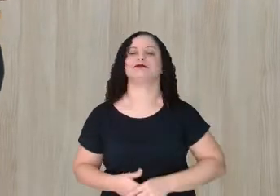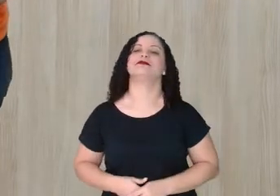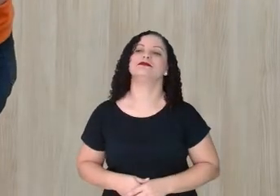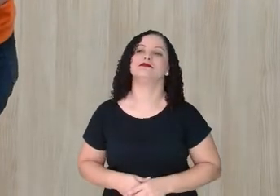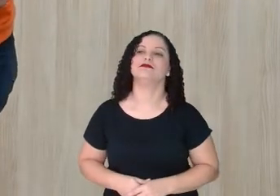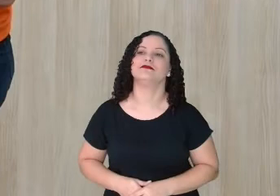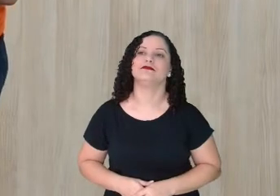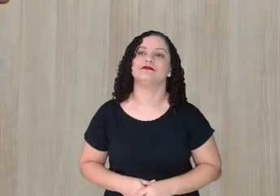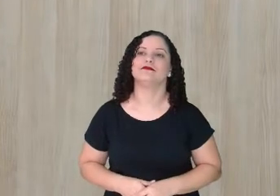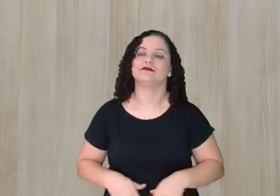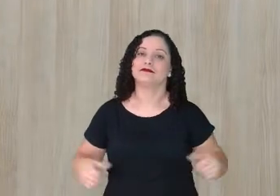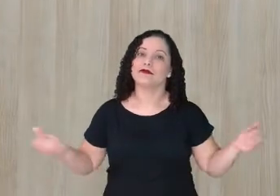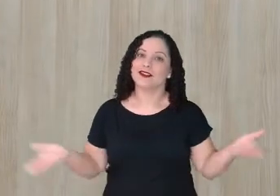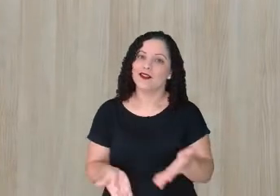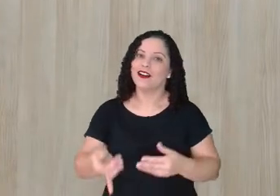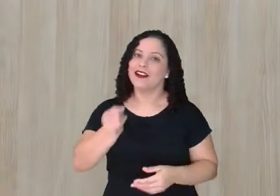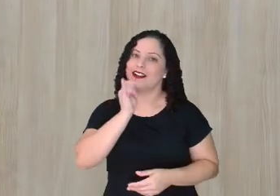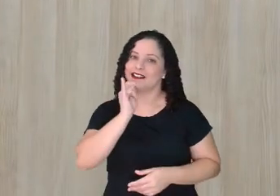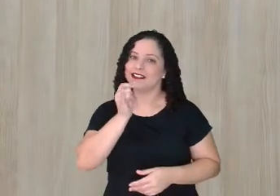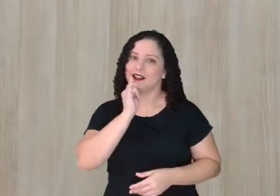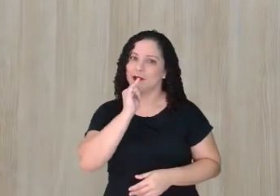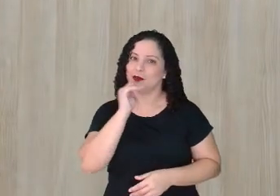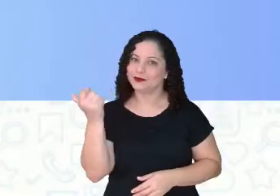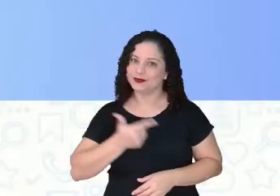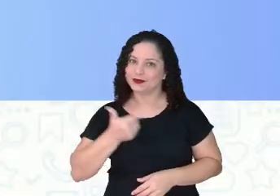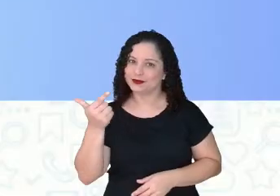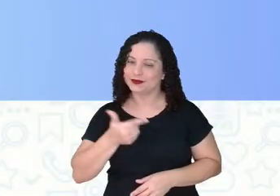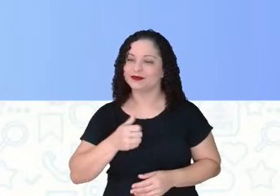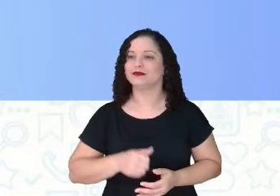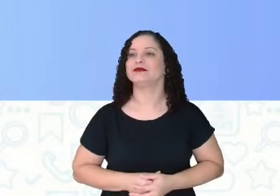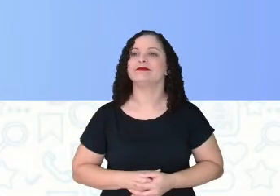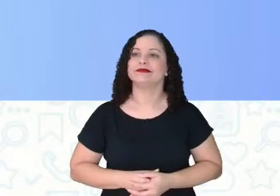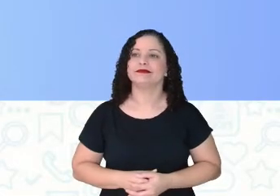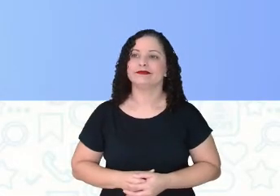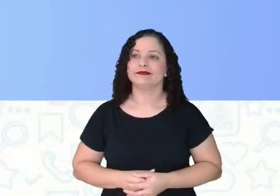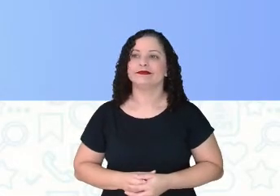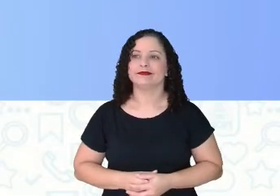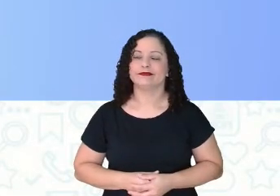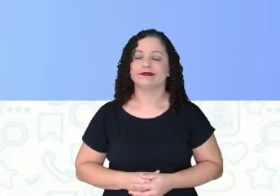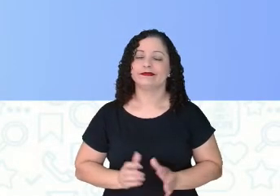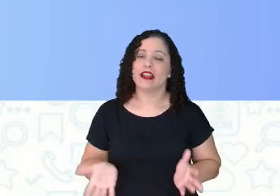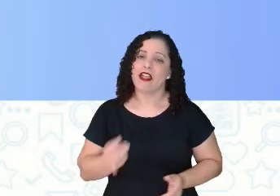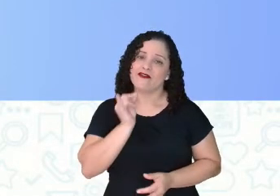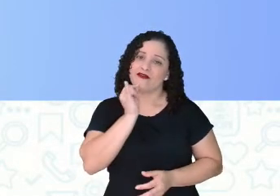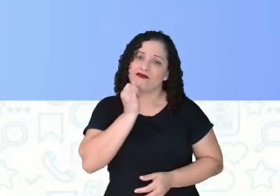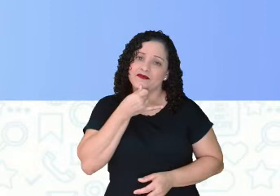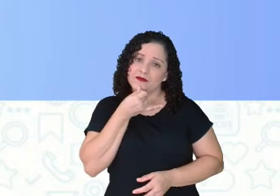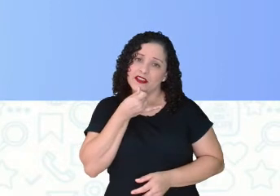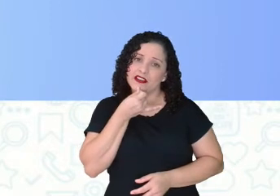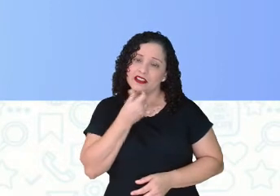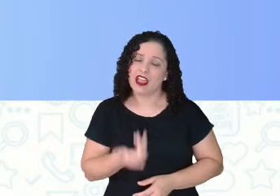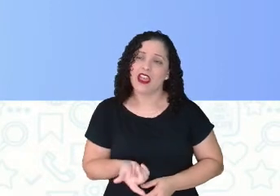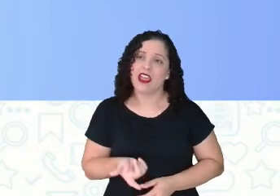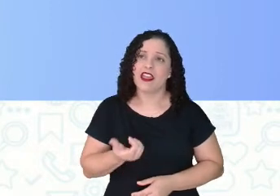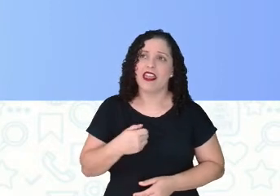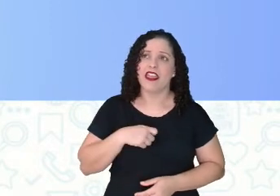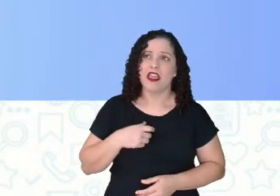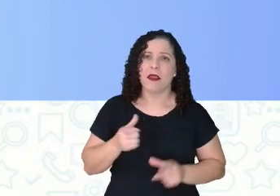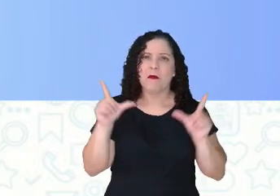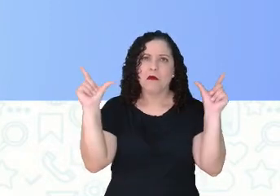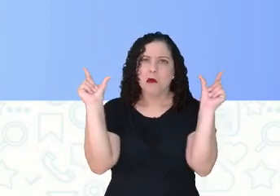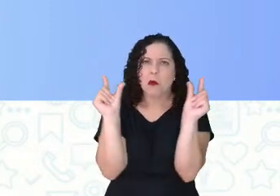Então, nós temos outro exemplo. Infelizmente, não mais se vê com frequência nas